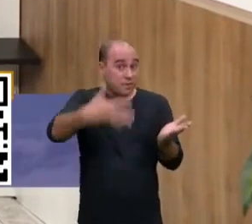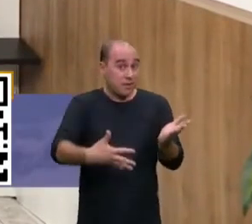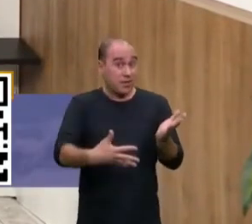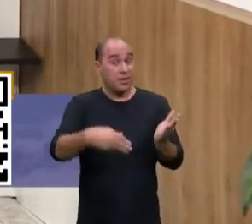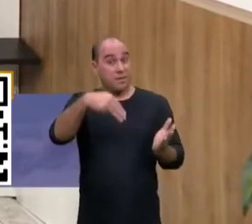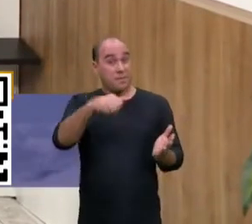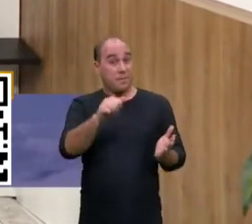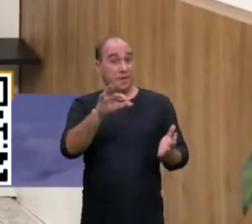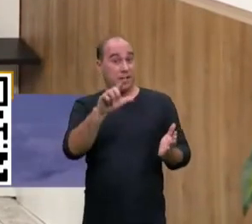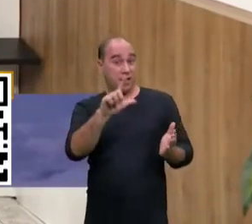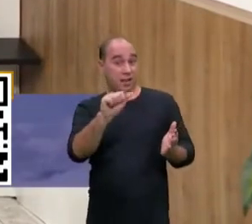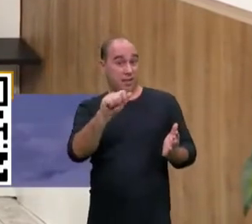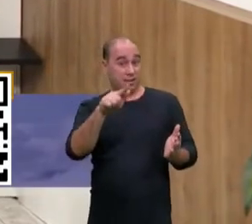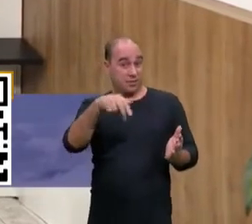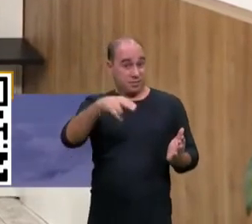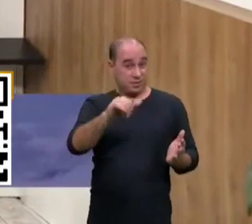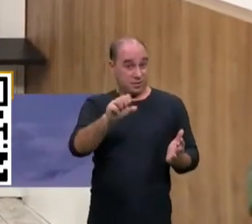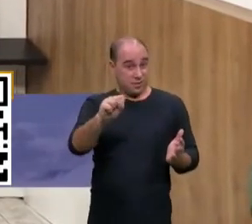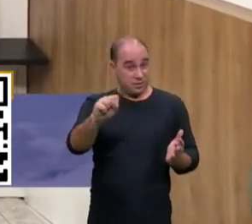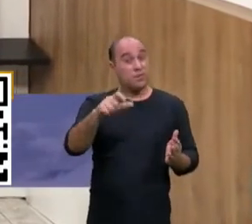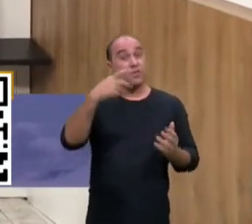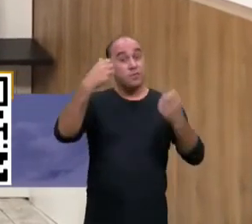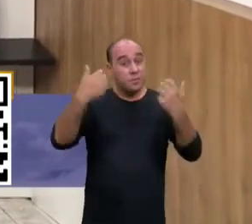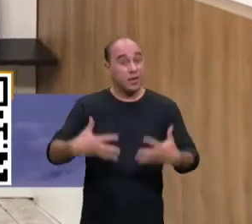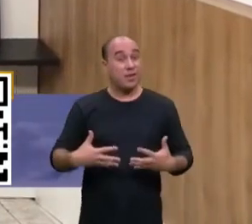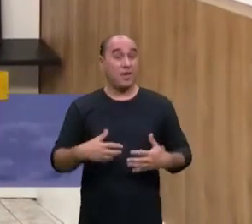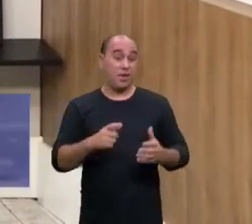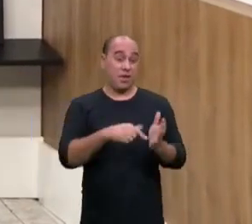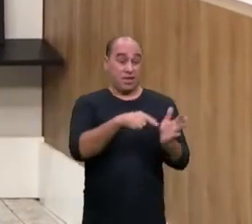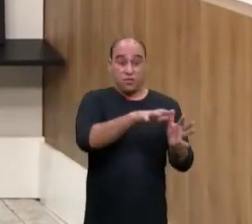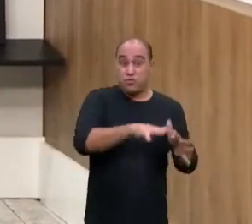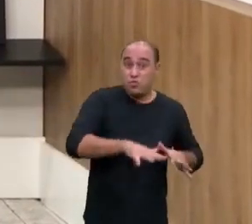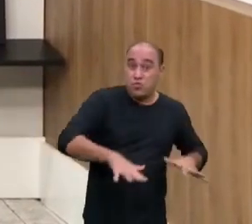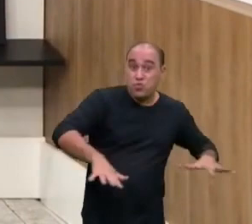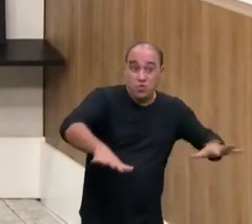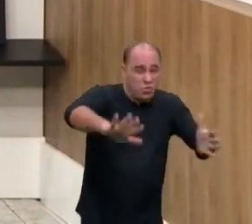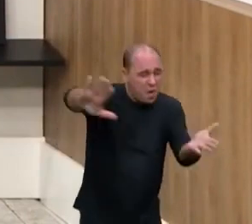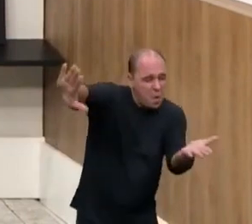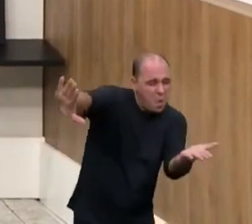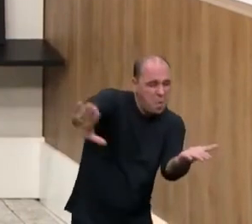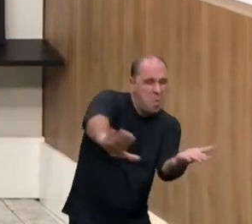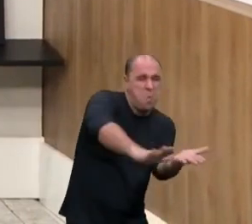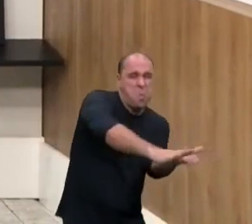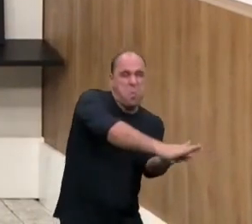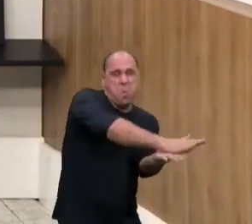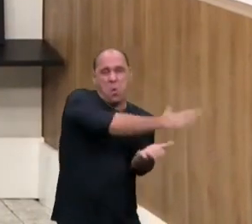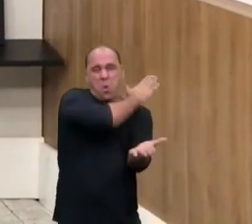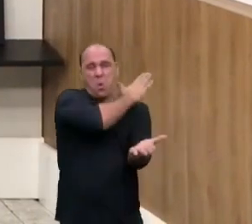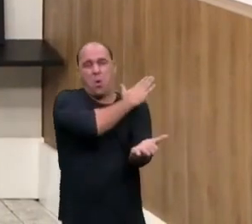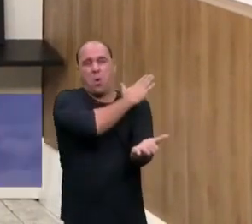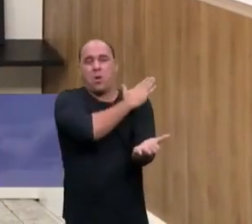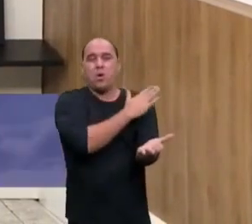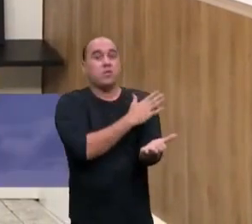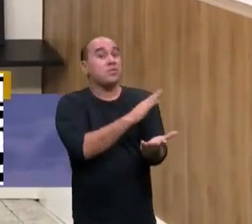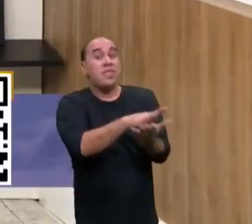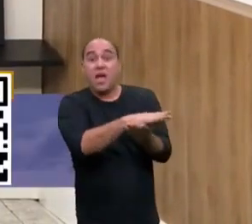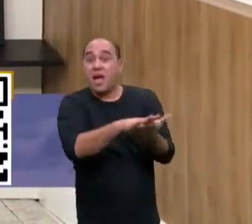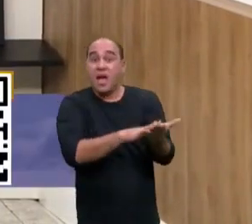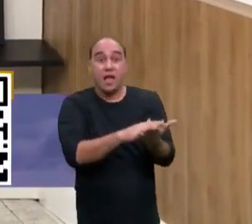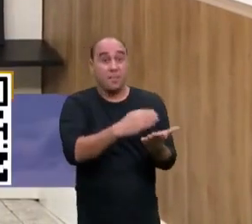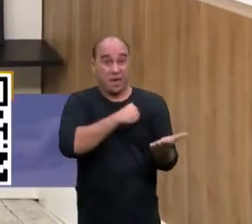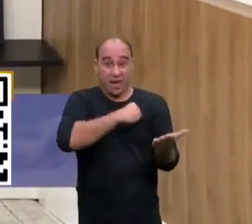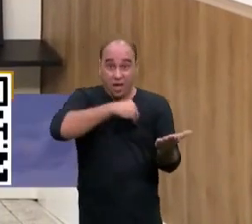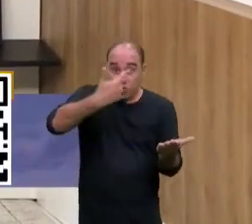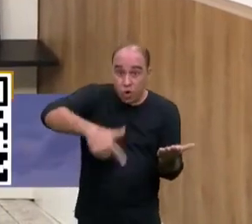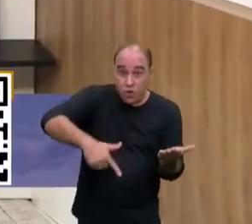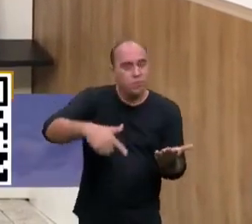ser arrancado pela raiz todo mal será destruído Deus vai eliminar o mal pela raiz não vai ficar nem Raiz e nem Ramo do